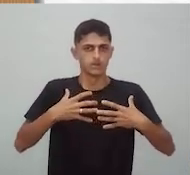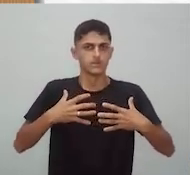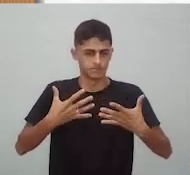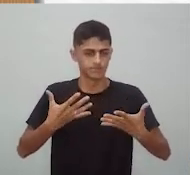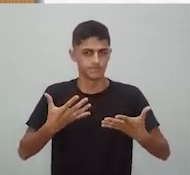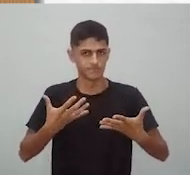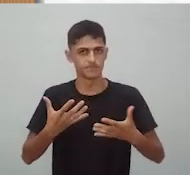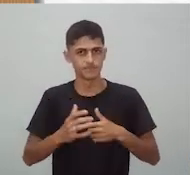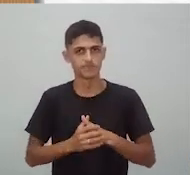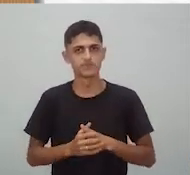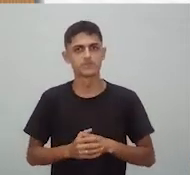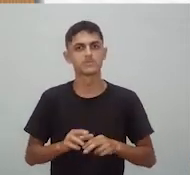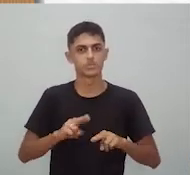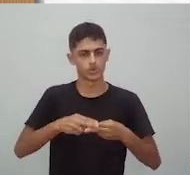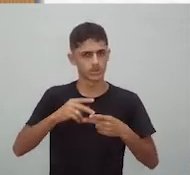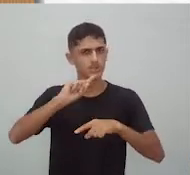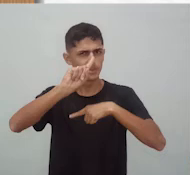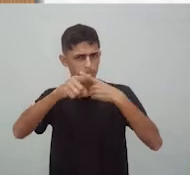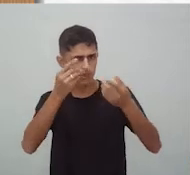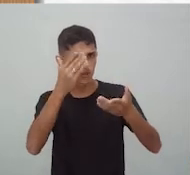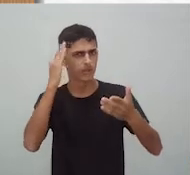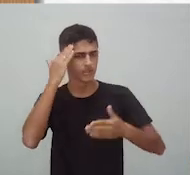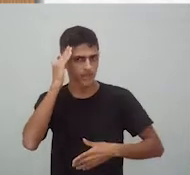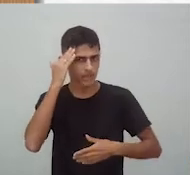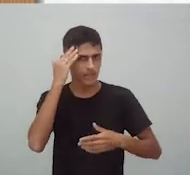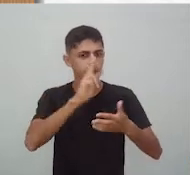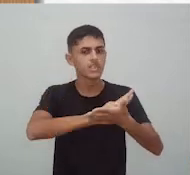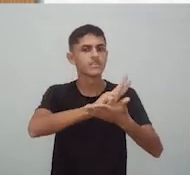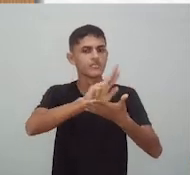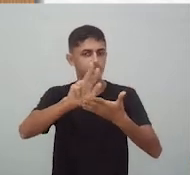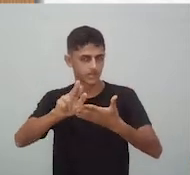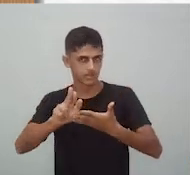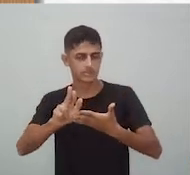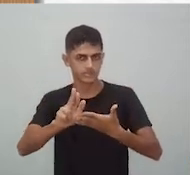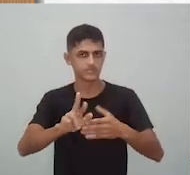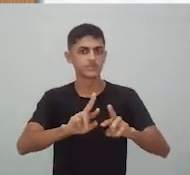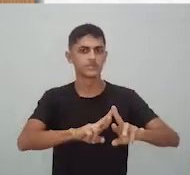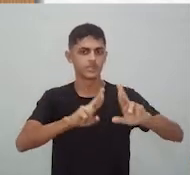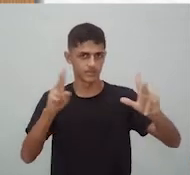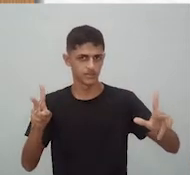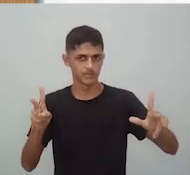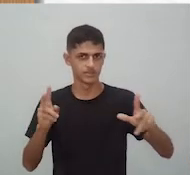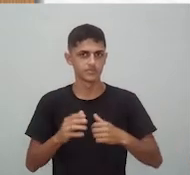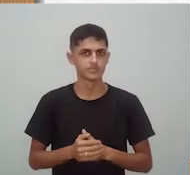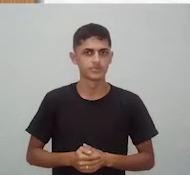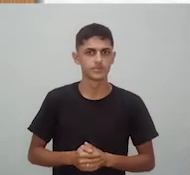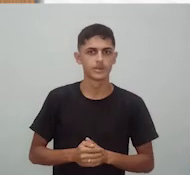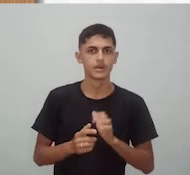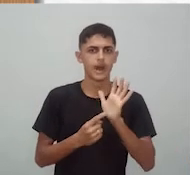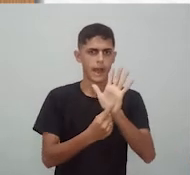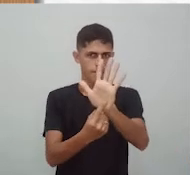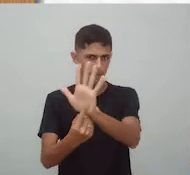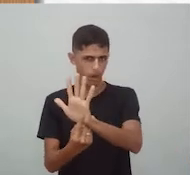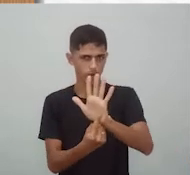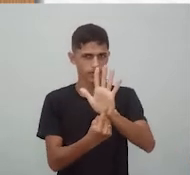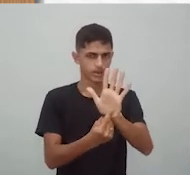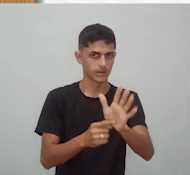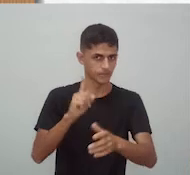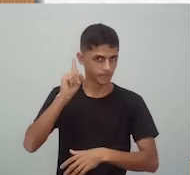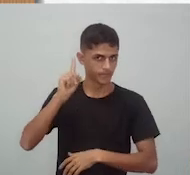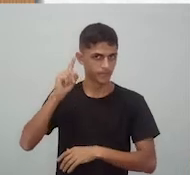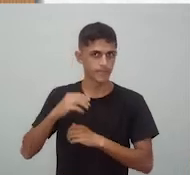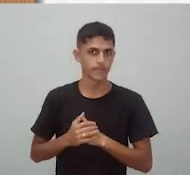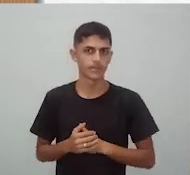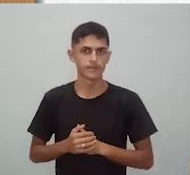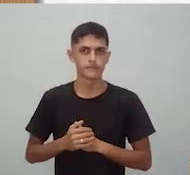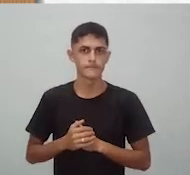a gente tem essa diferença entre simpáticos e parasimpáticos. Então, eu trouxe uma ilustração para vocês entenderem melhor. Então, essa parte do